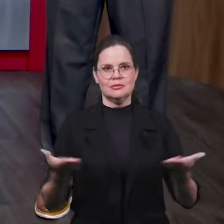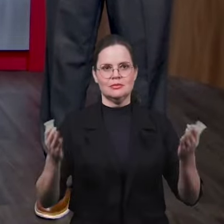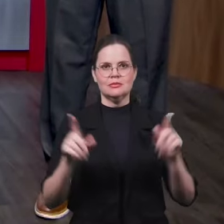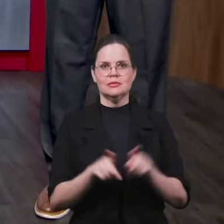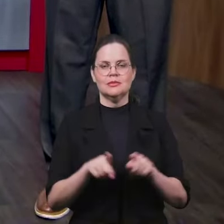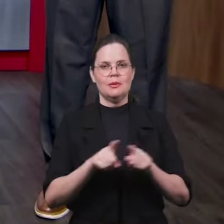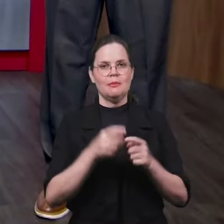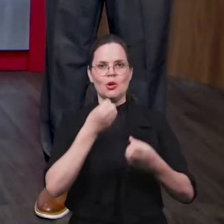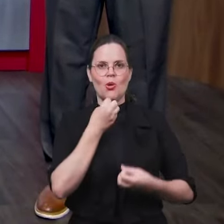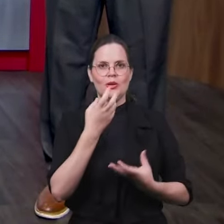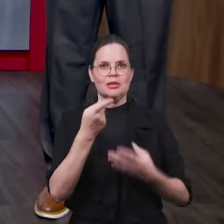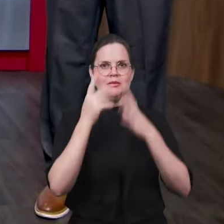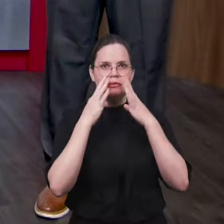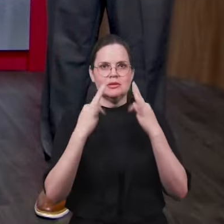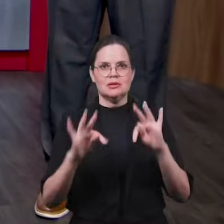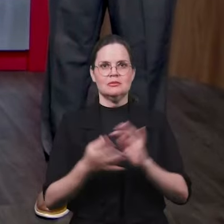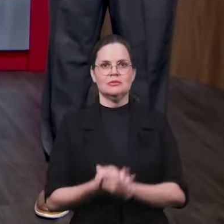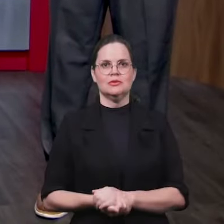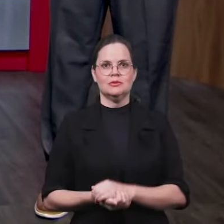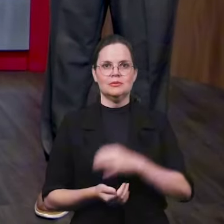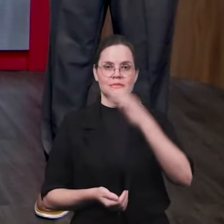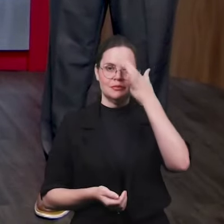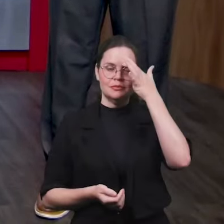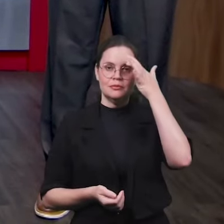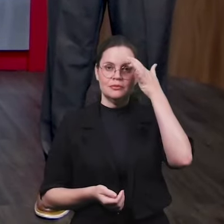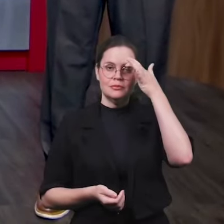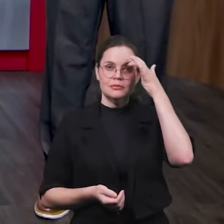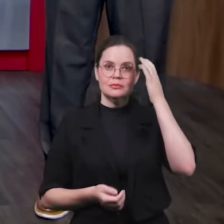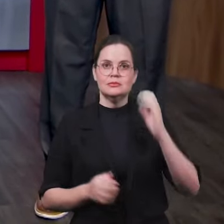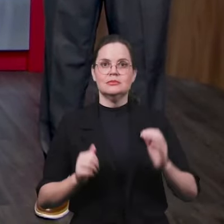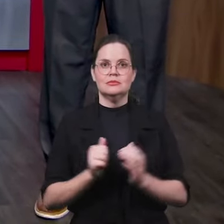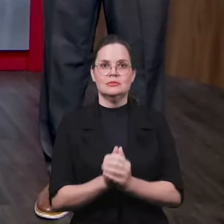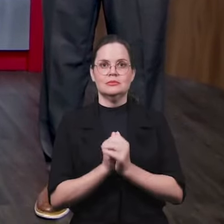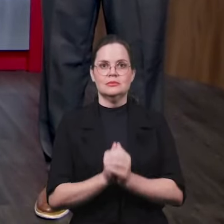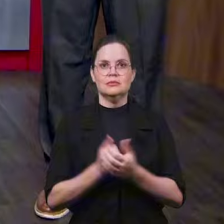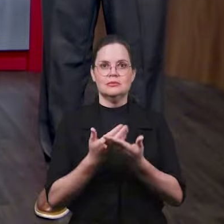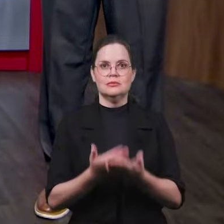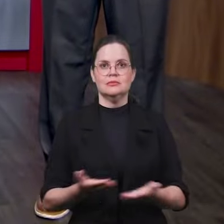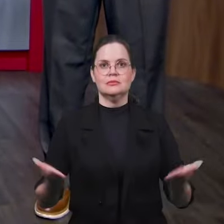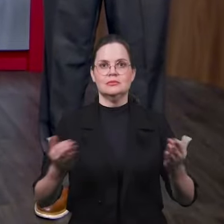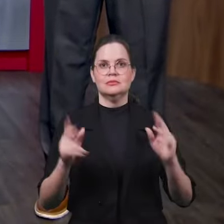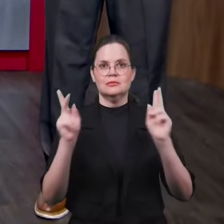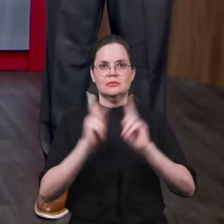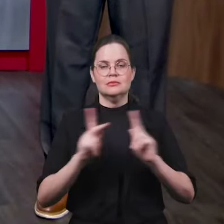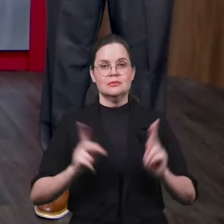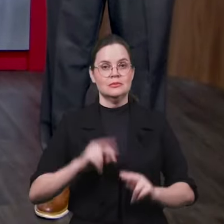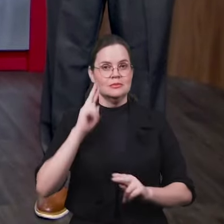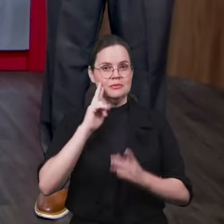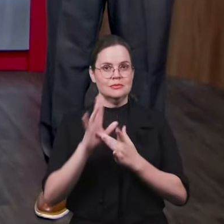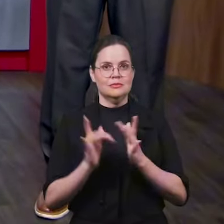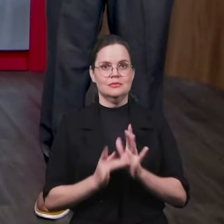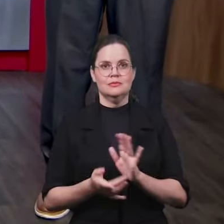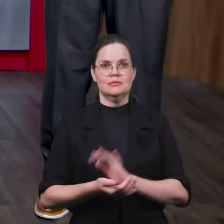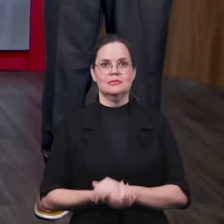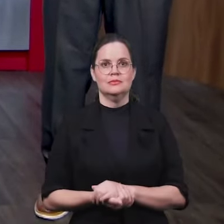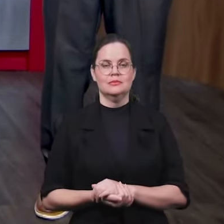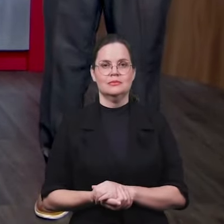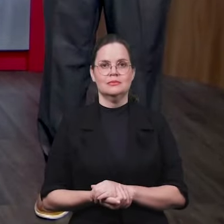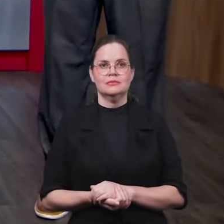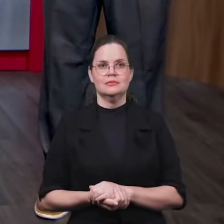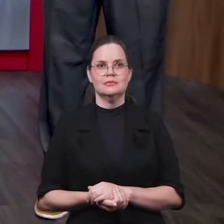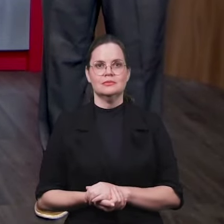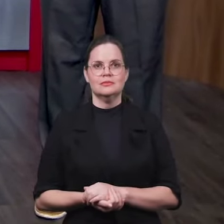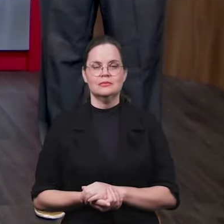saudar os irmãos, dar um pequeno relato. Amém. Saludo a los hermanos. Saúdo aos irmãos com a paz do Senhor